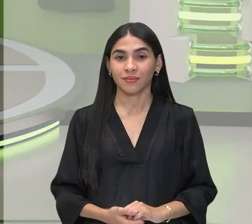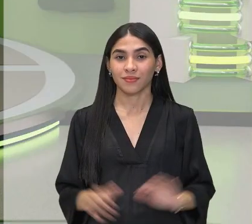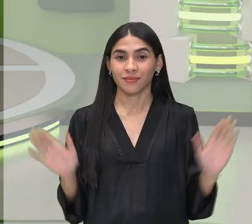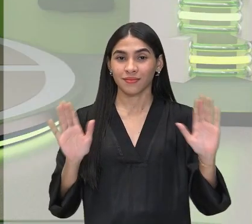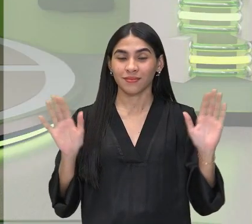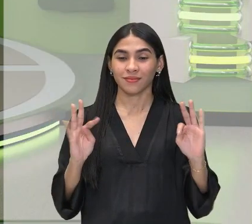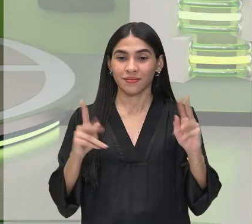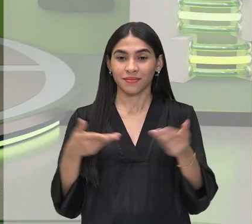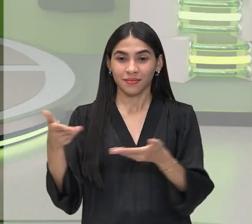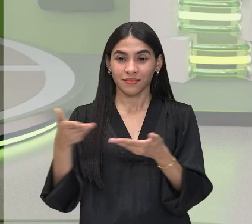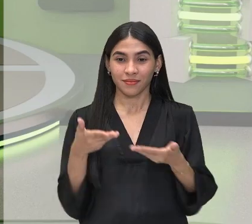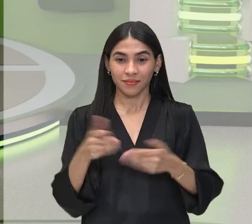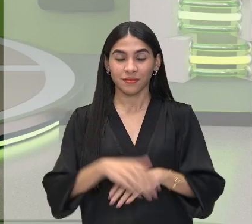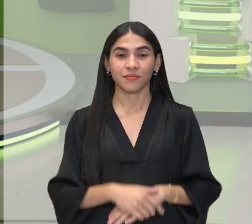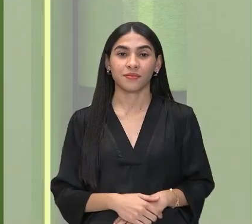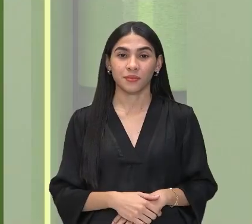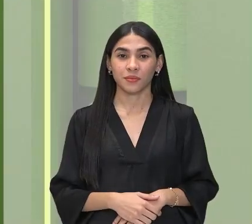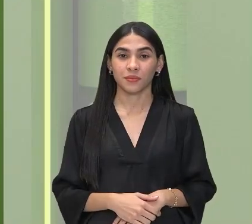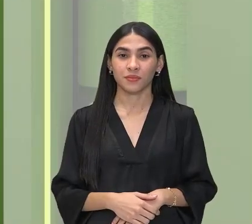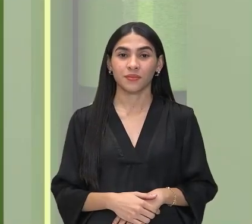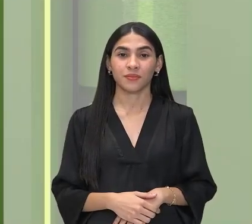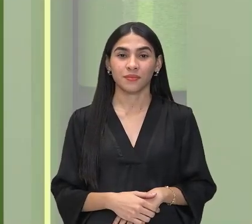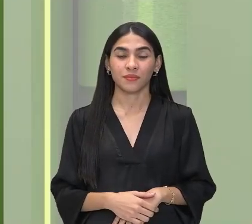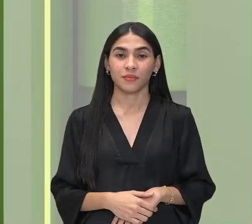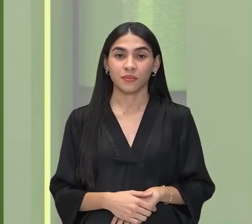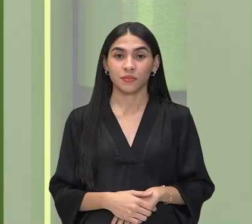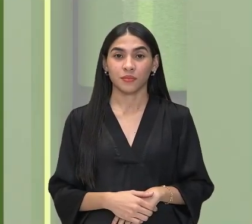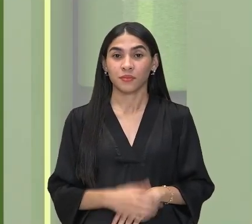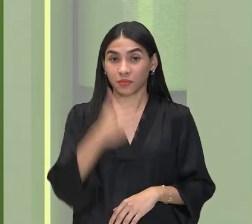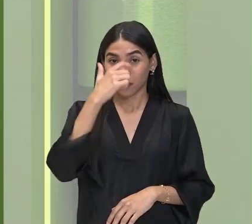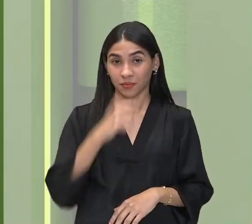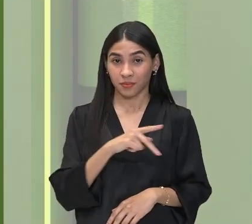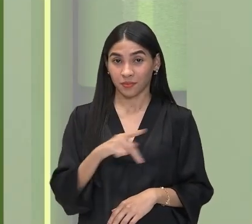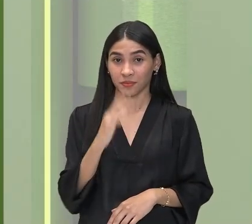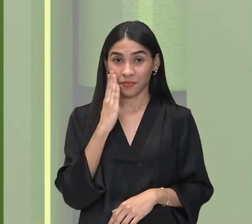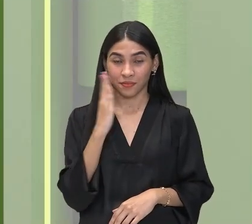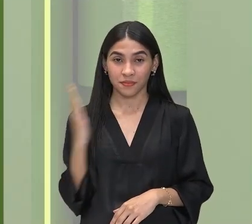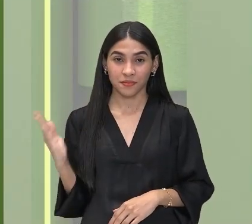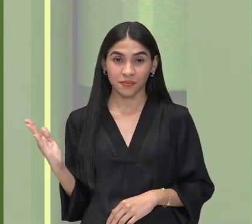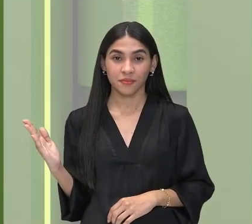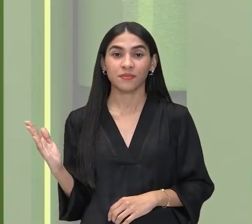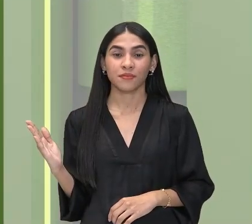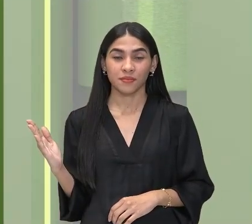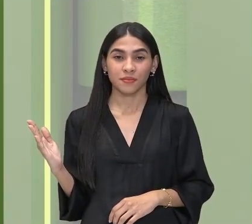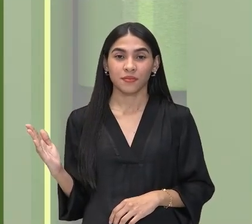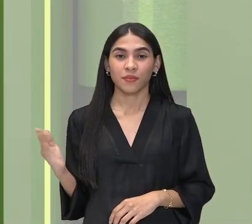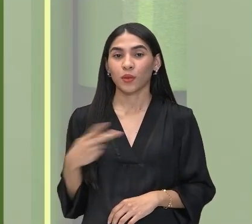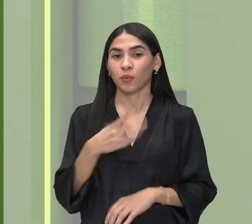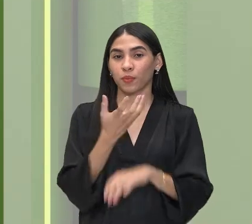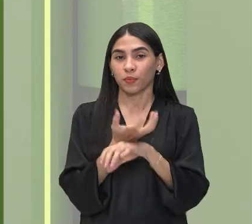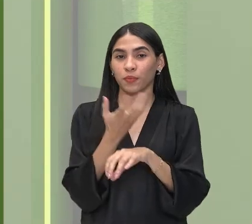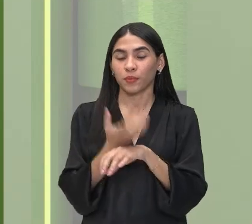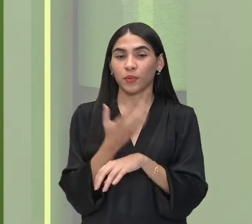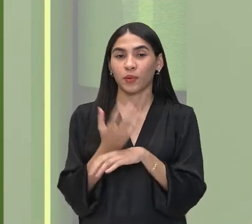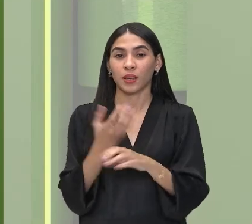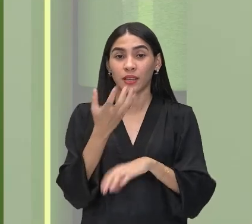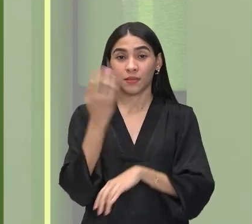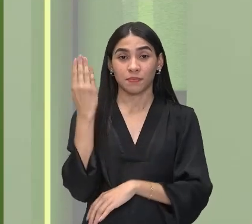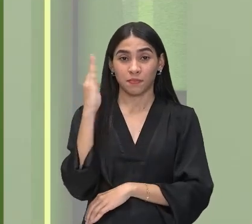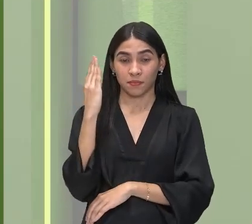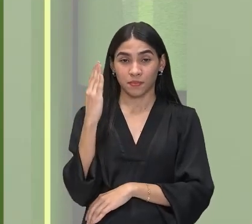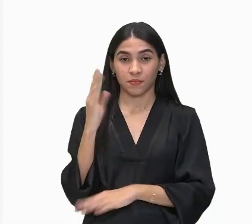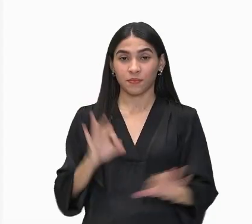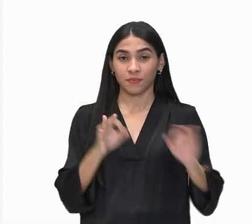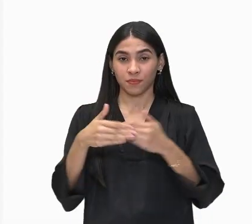Olá a todos, sejam muito bem-vindos. Eu sou a professora Cristiane Oliveira, sua professora de Biologia, e vamos